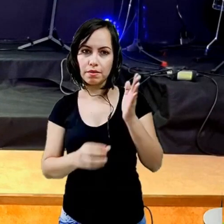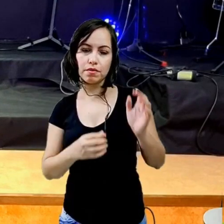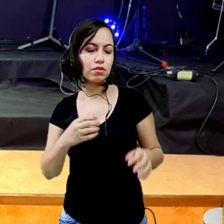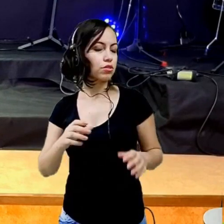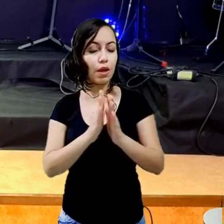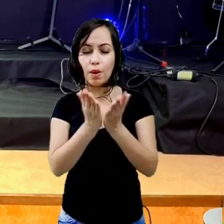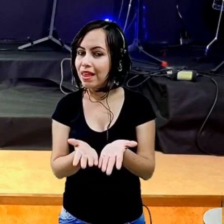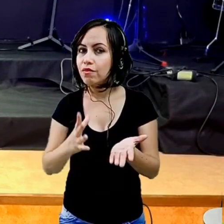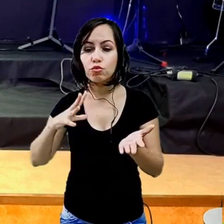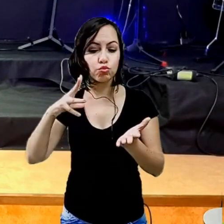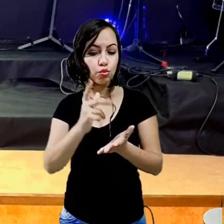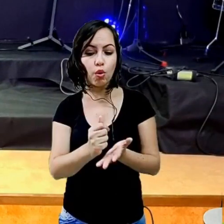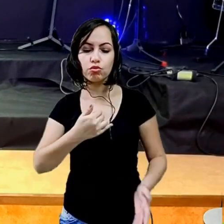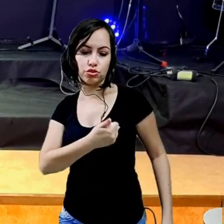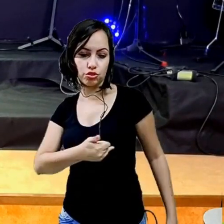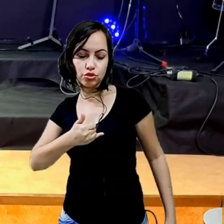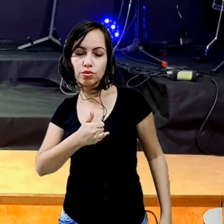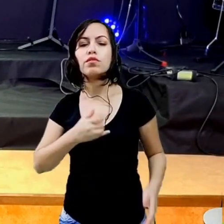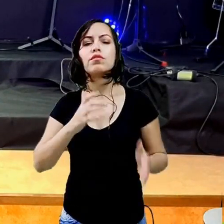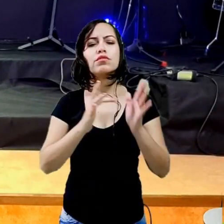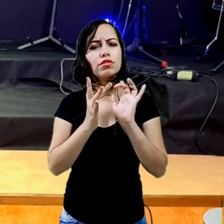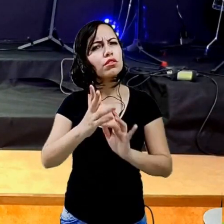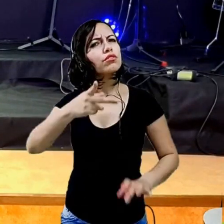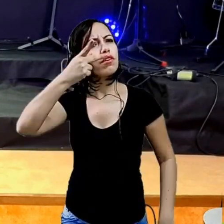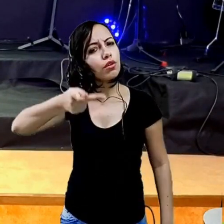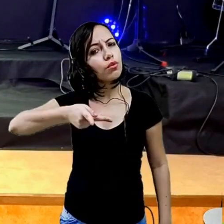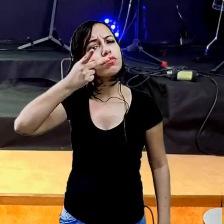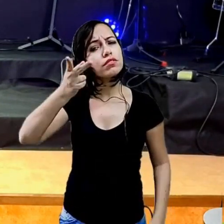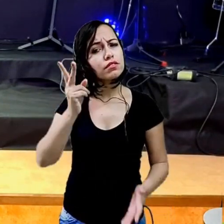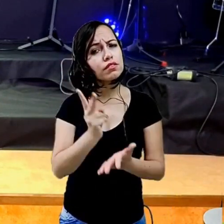o Evangelho de João, Jesus enfatizou muito isso,